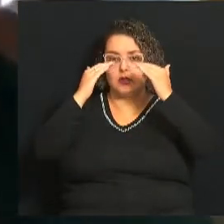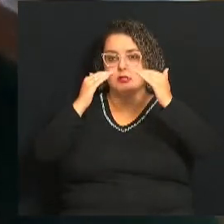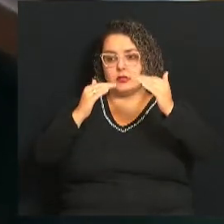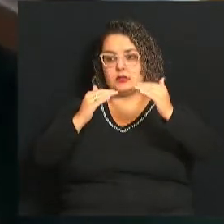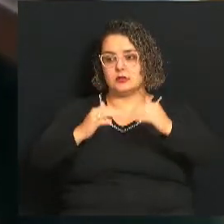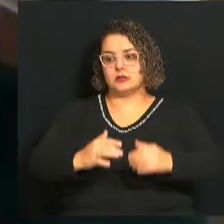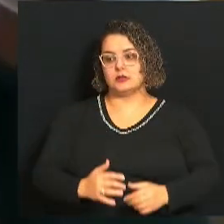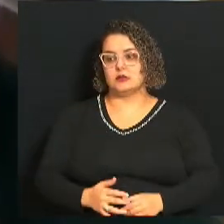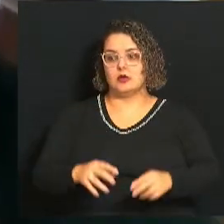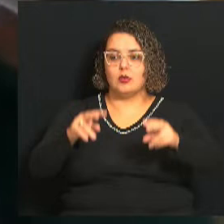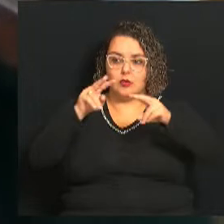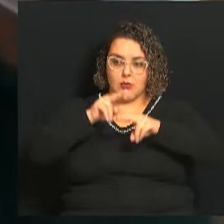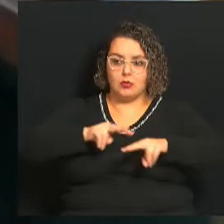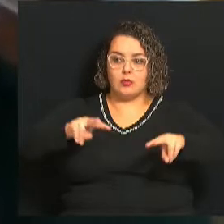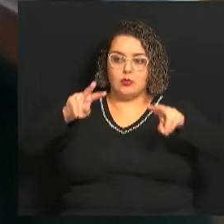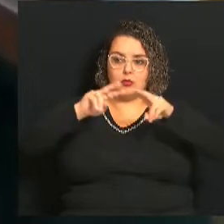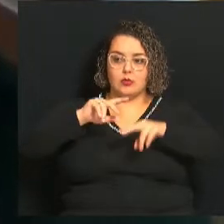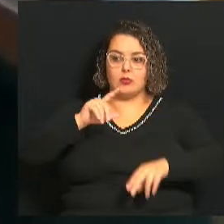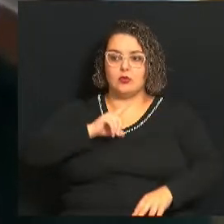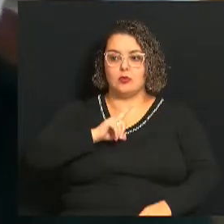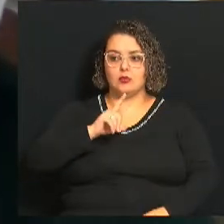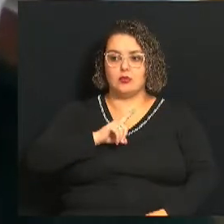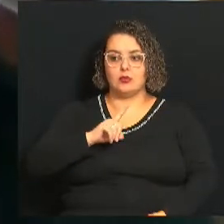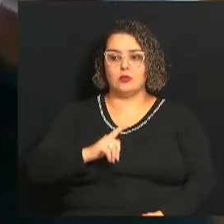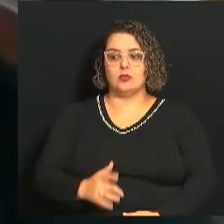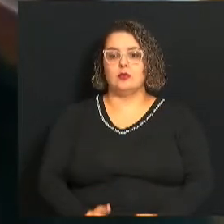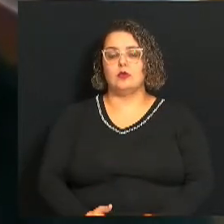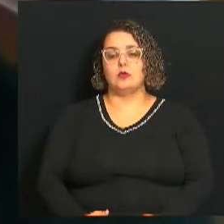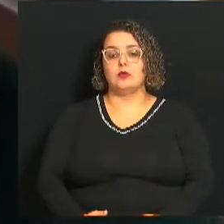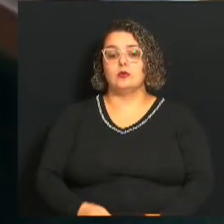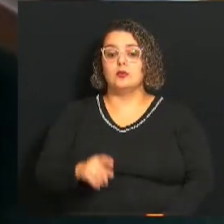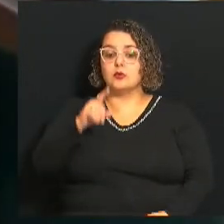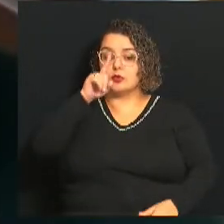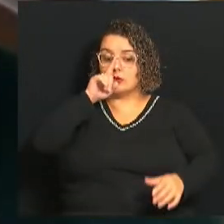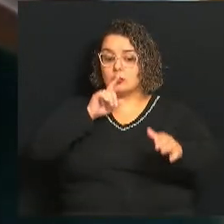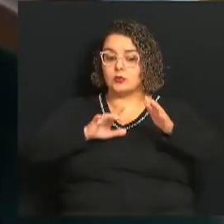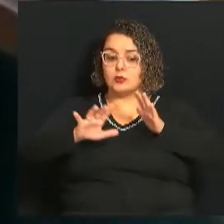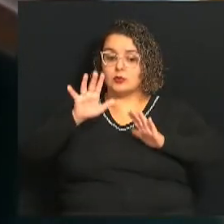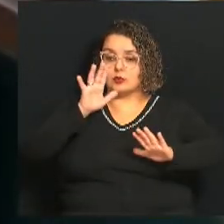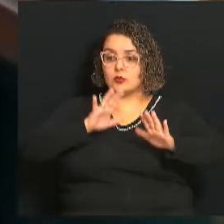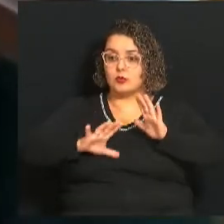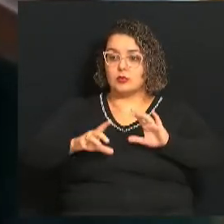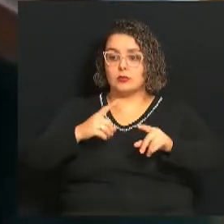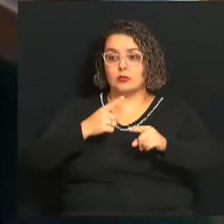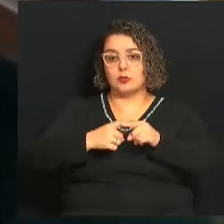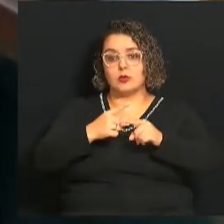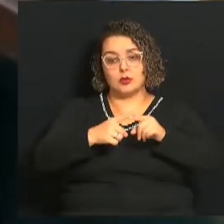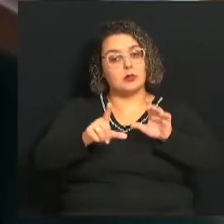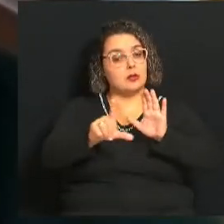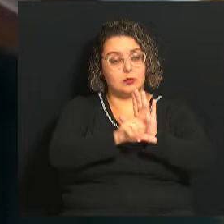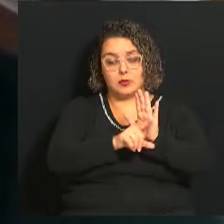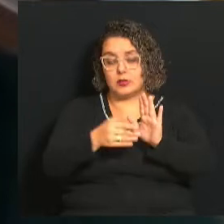um olhar que nós temos com muito cuidado, até porque é uma lei, né?